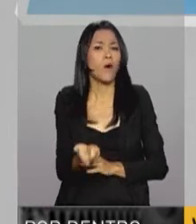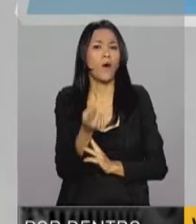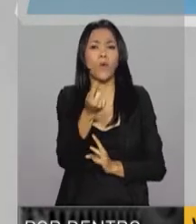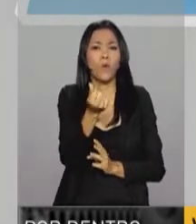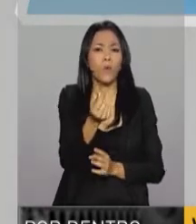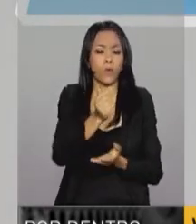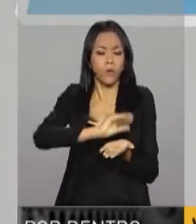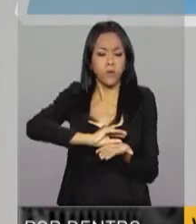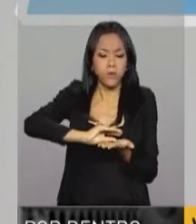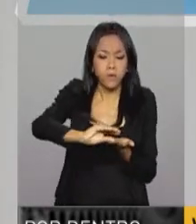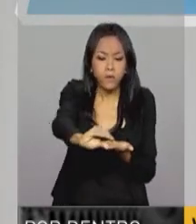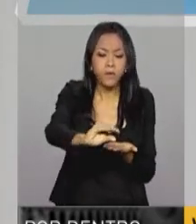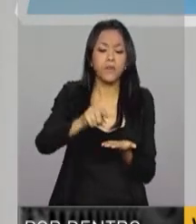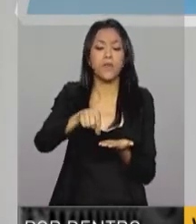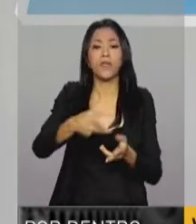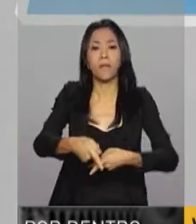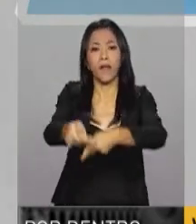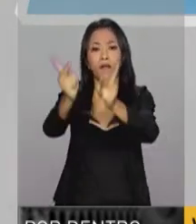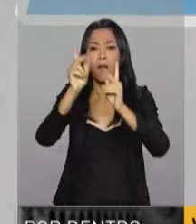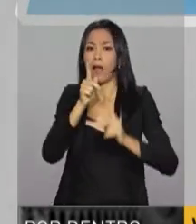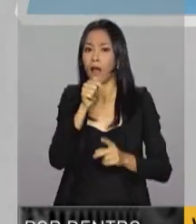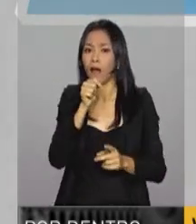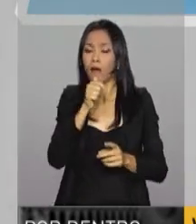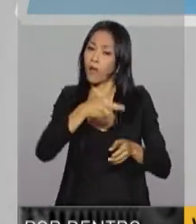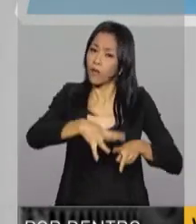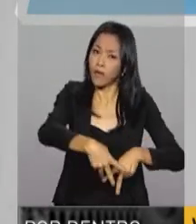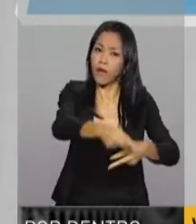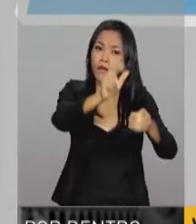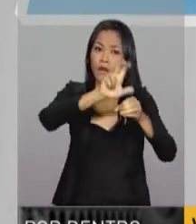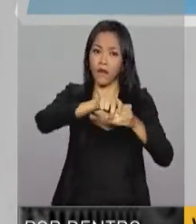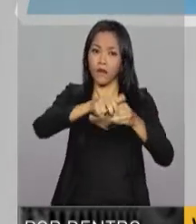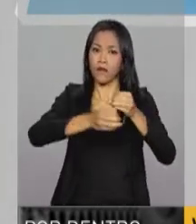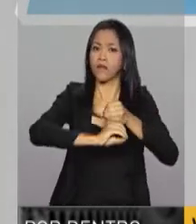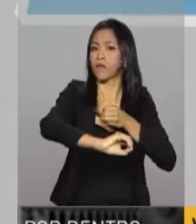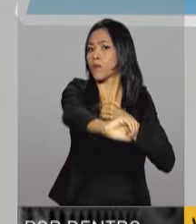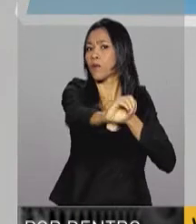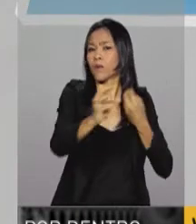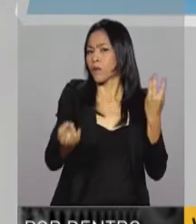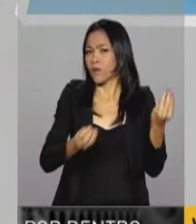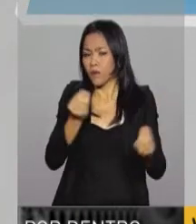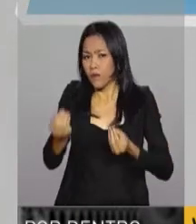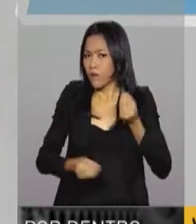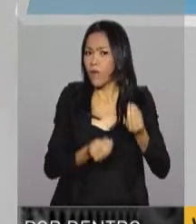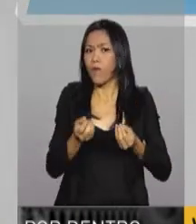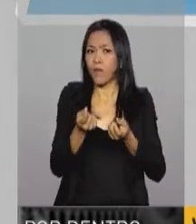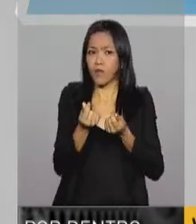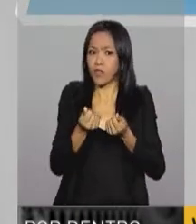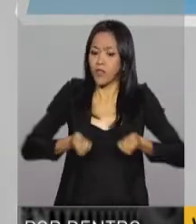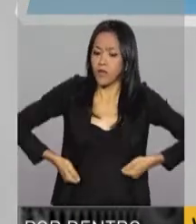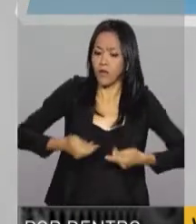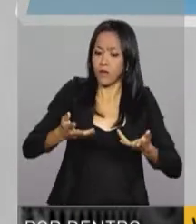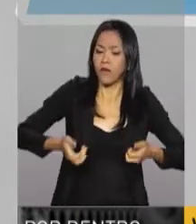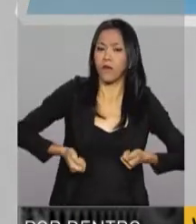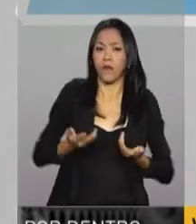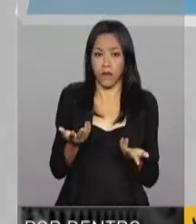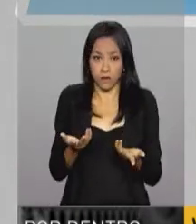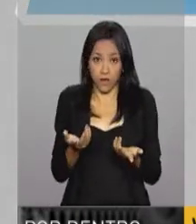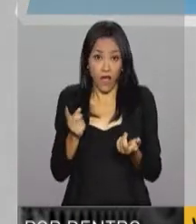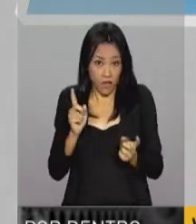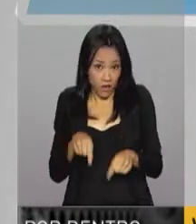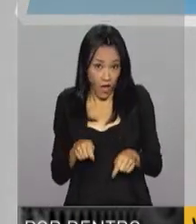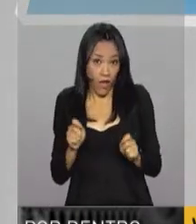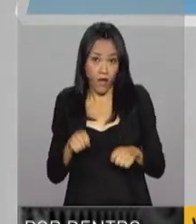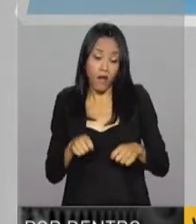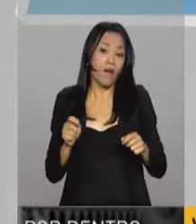para levar água e esgoto entre outros serviços relacionados ao saneamento é suficiente